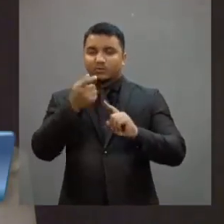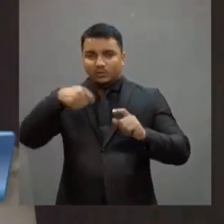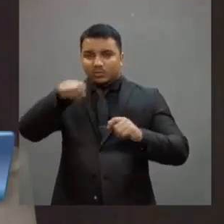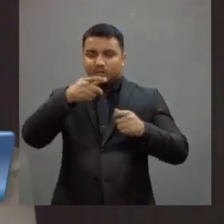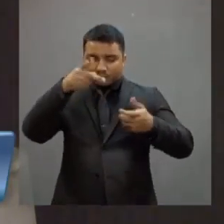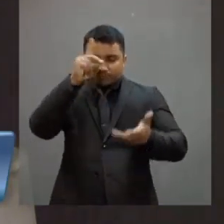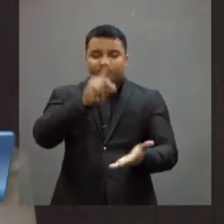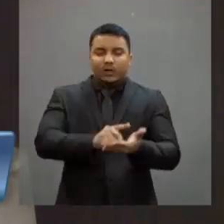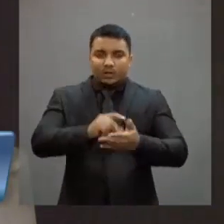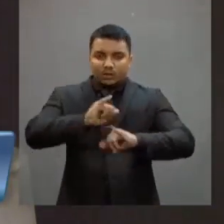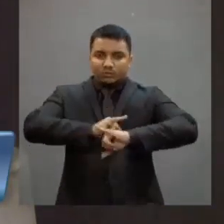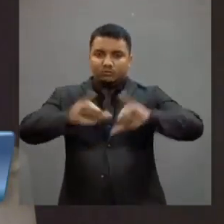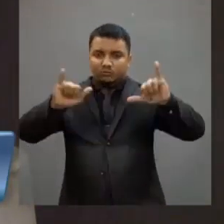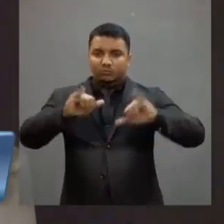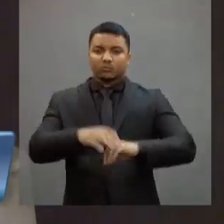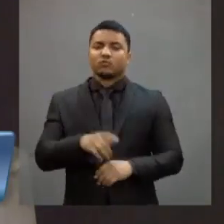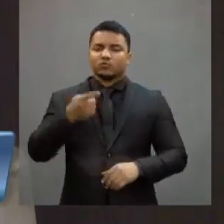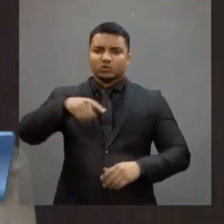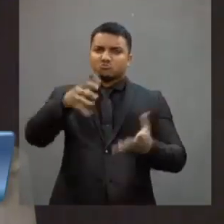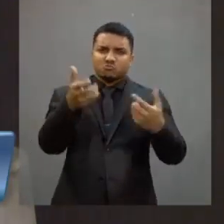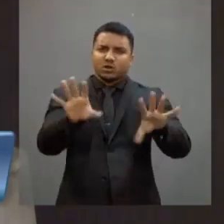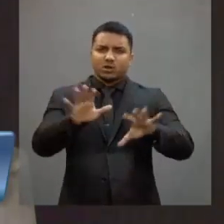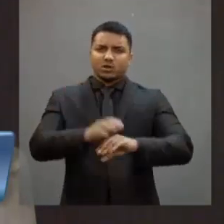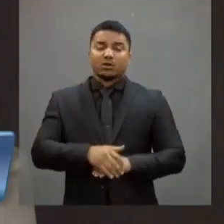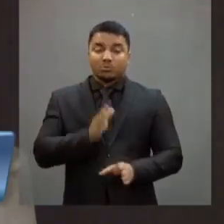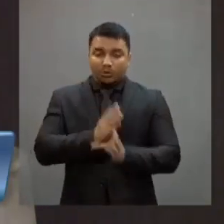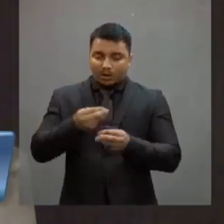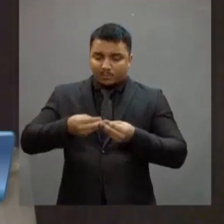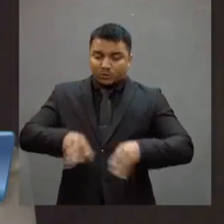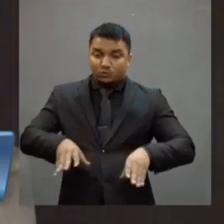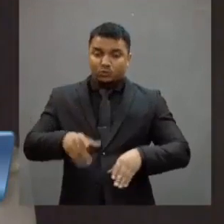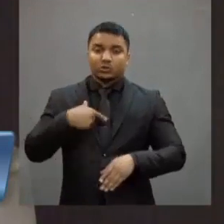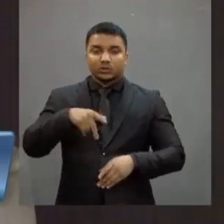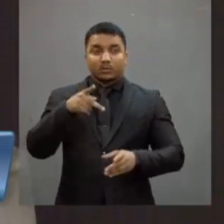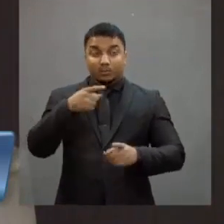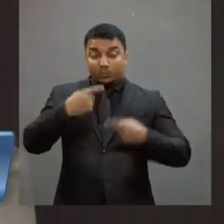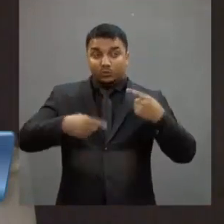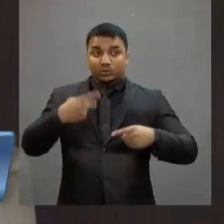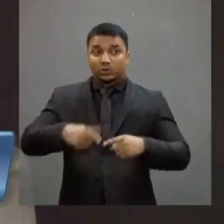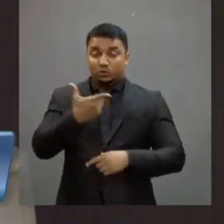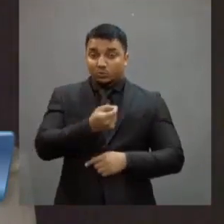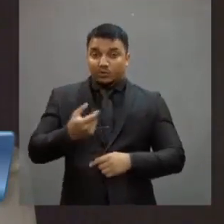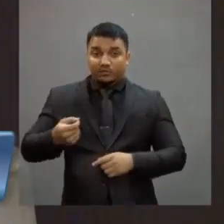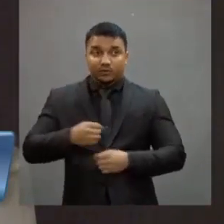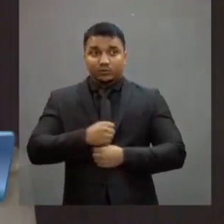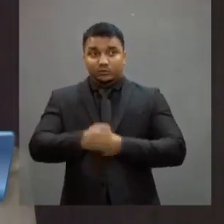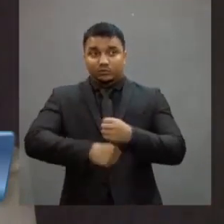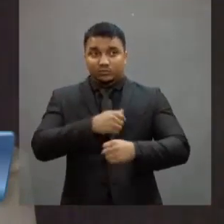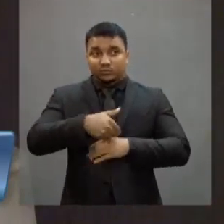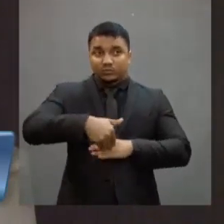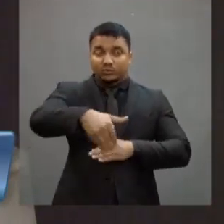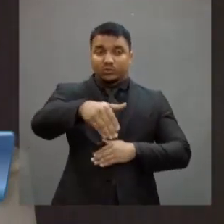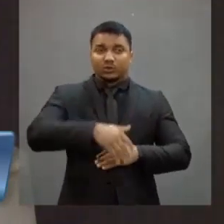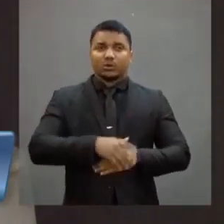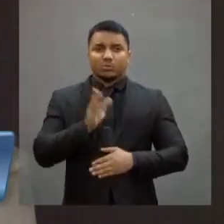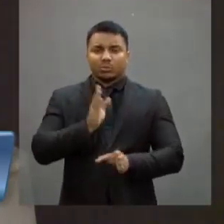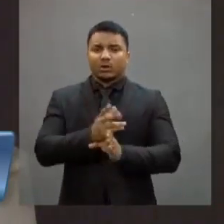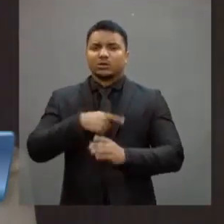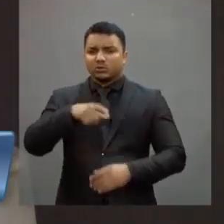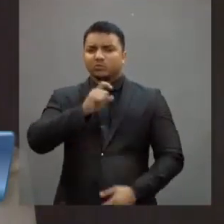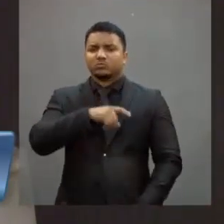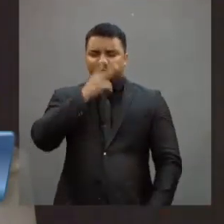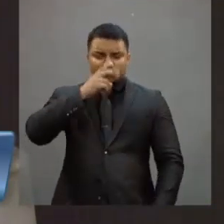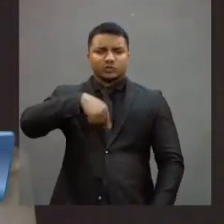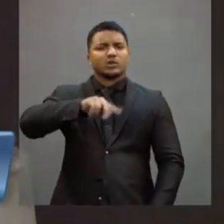não querem assumir o prejuízo político eleitoral de 2020, porque a medida é amarga, é impopular, e vocês vão ser cobrados